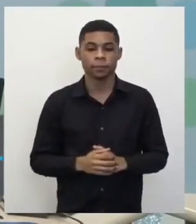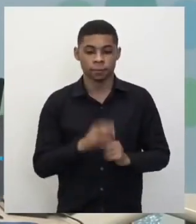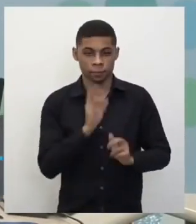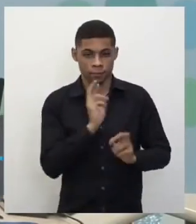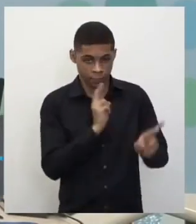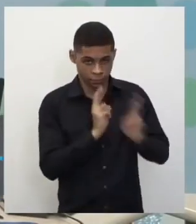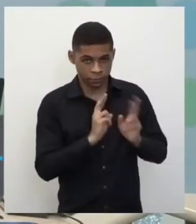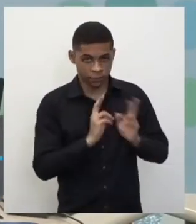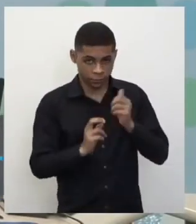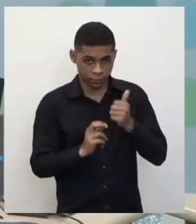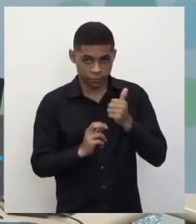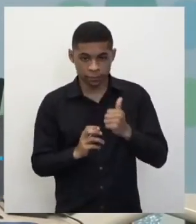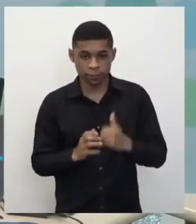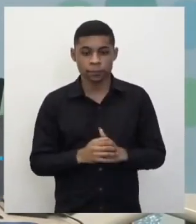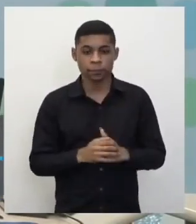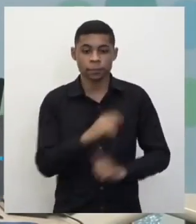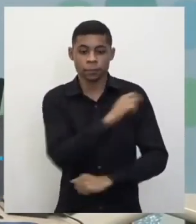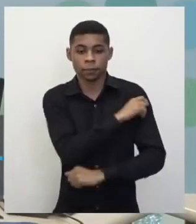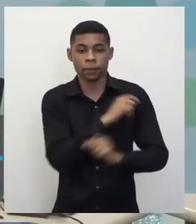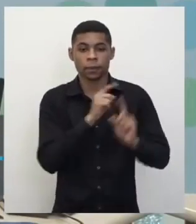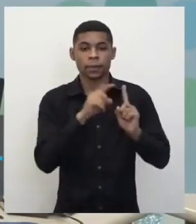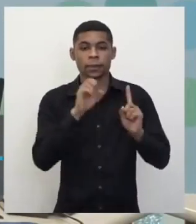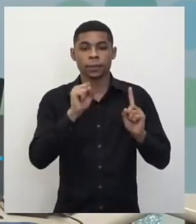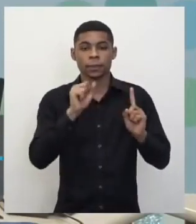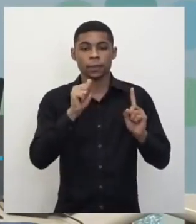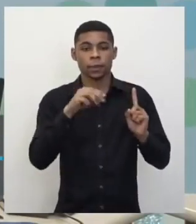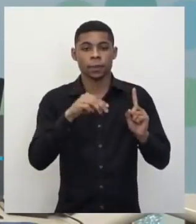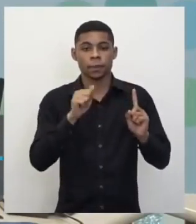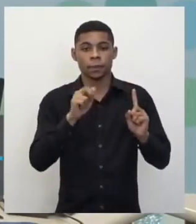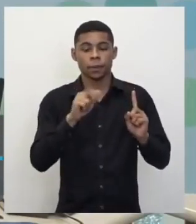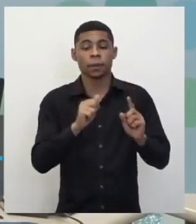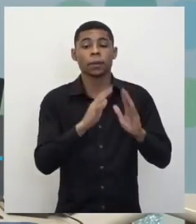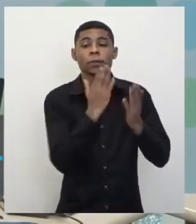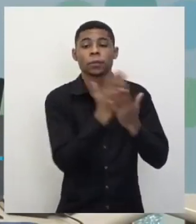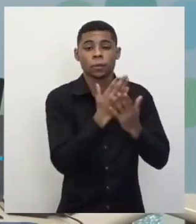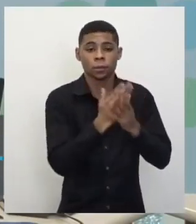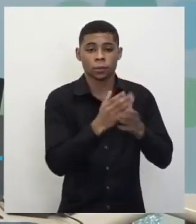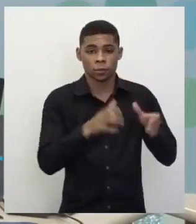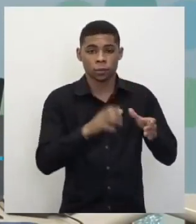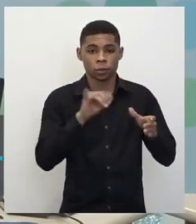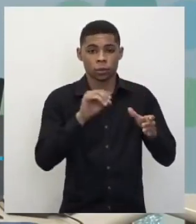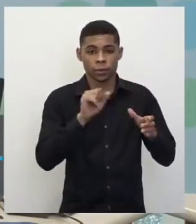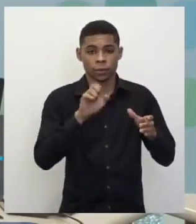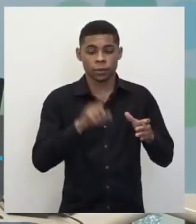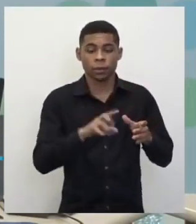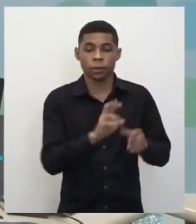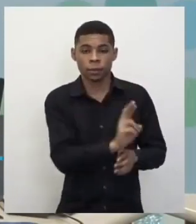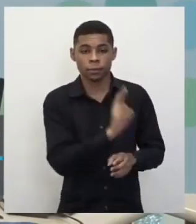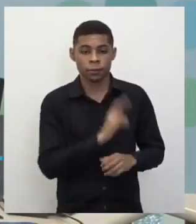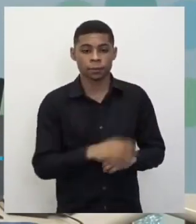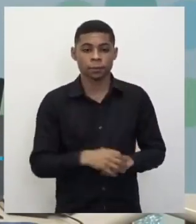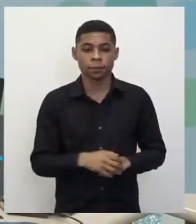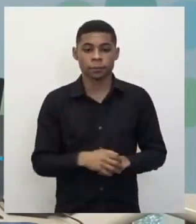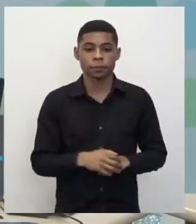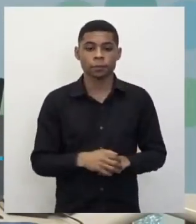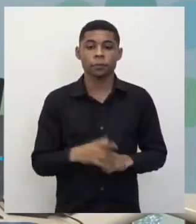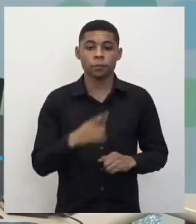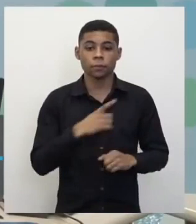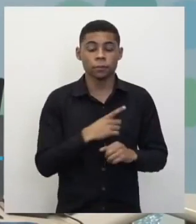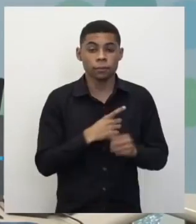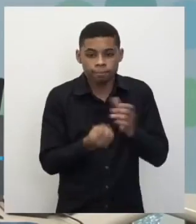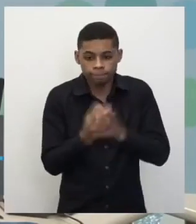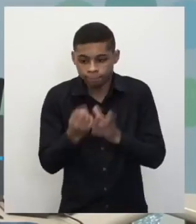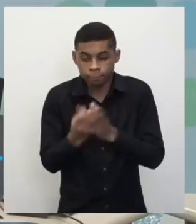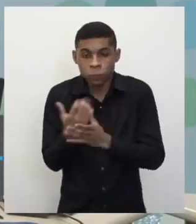respostas então. A aluna Samara, da escola Giuseppe, respondeu: aborda sobre a criação de